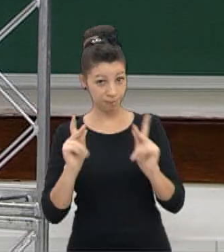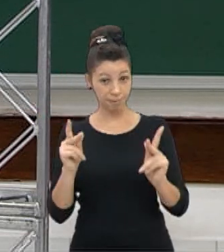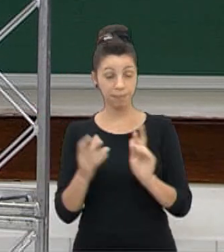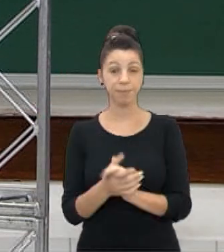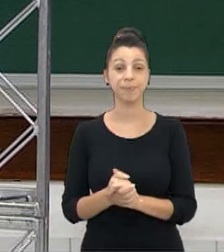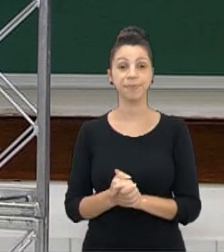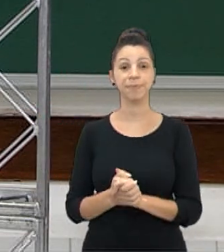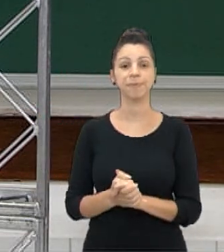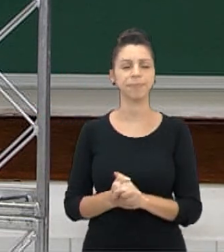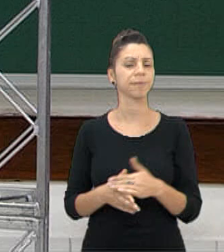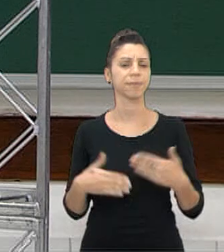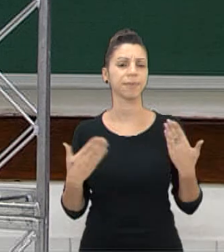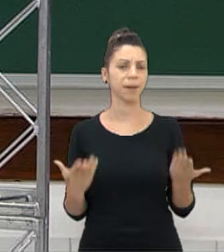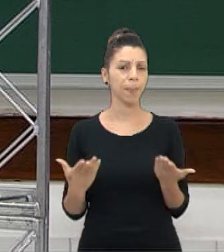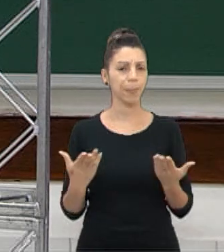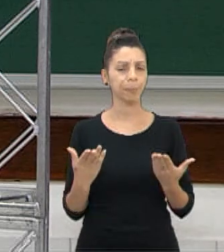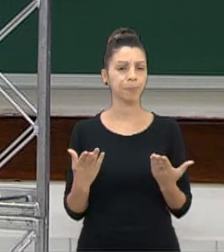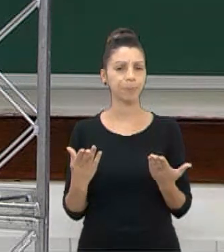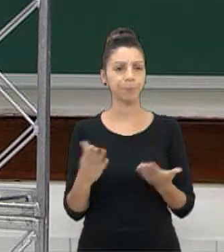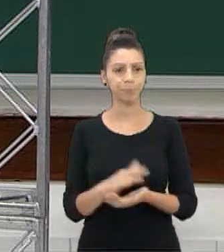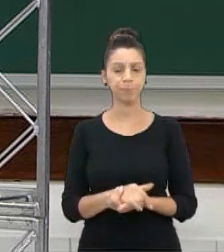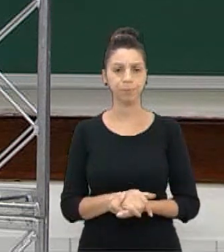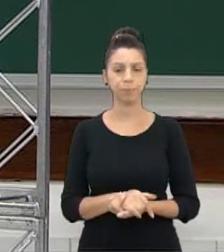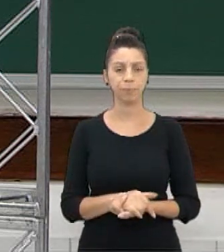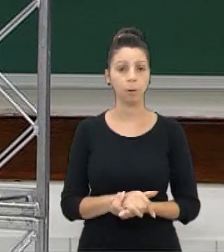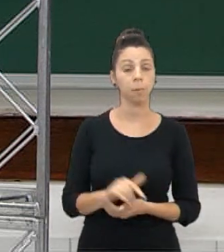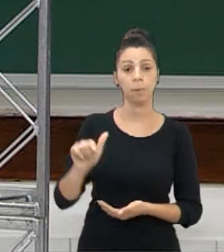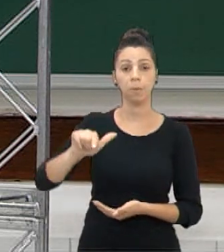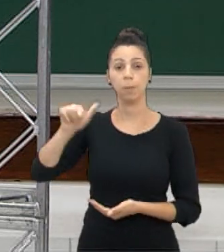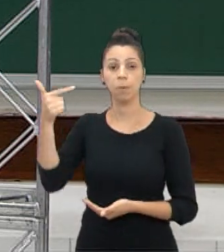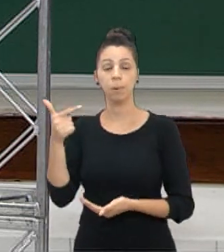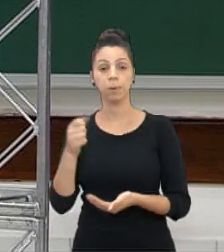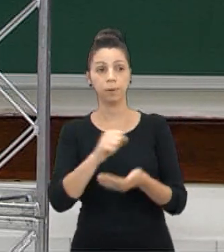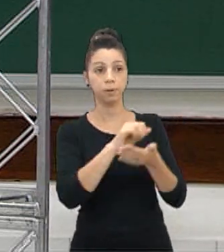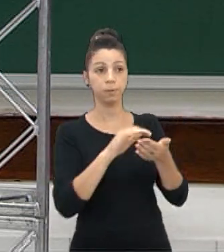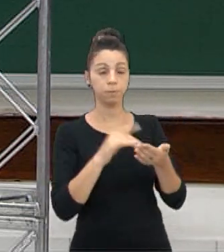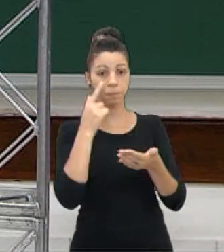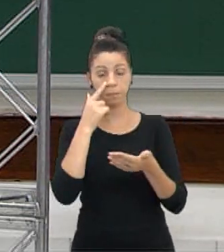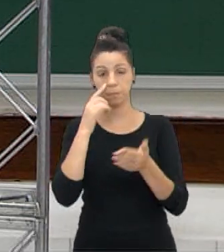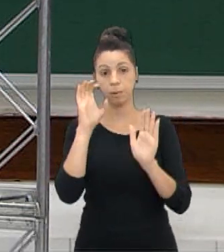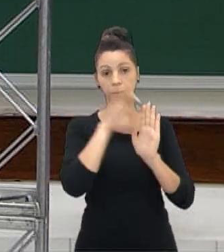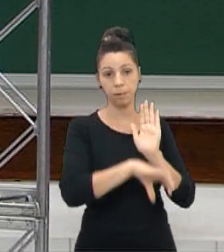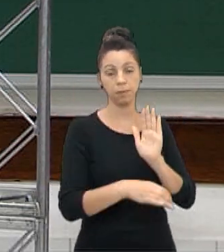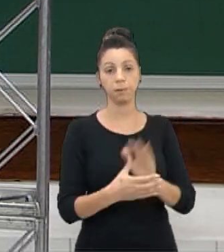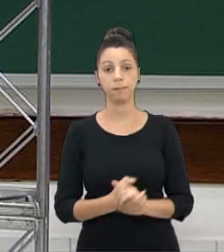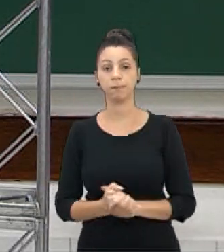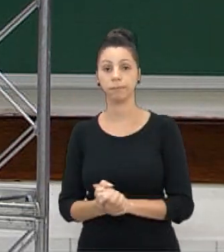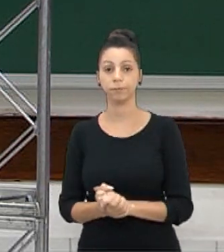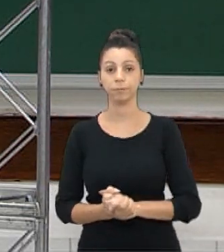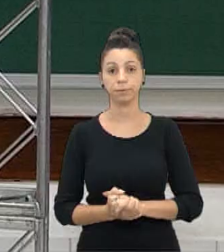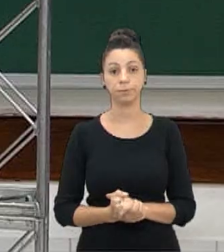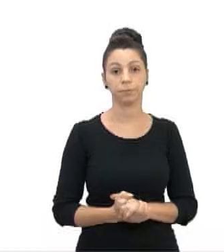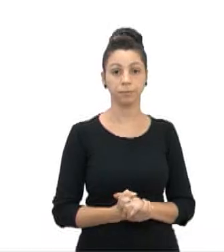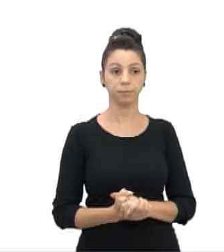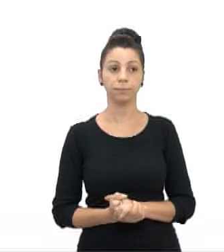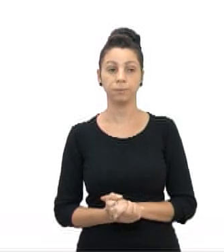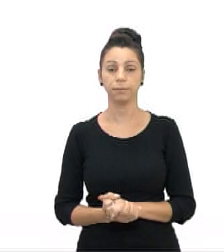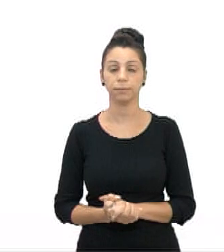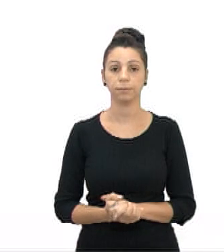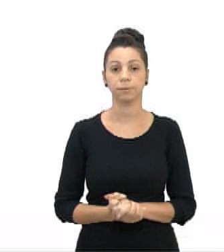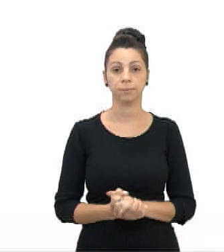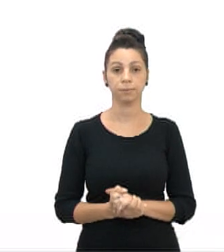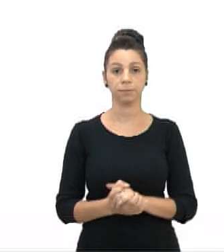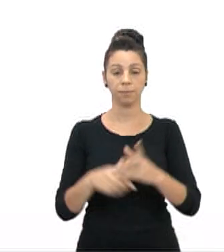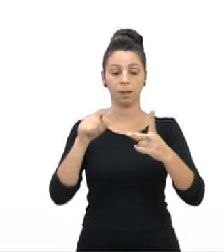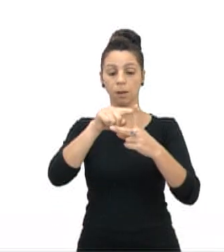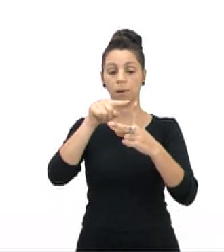sendo assim, meus queridos, vamos agora à próxima aplicação do conceito. Olha, ângulos cujos